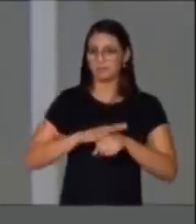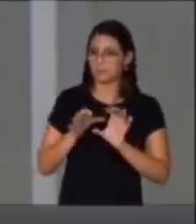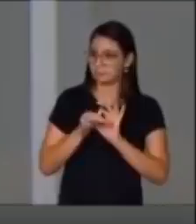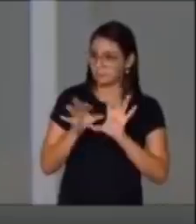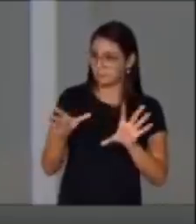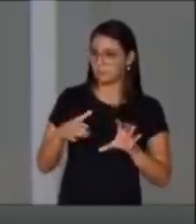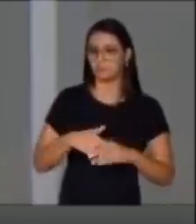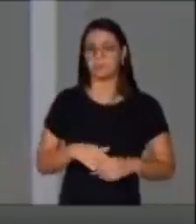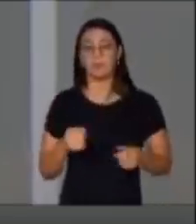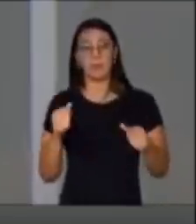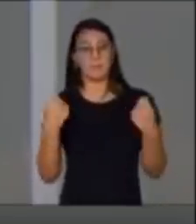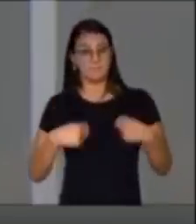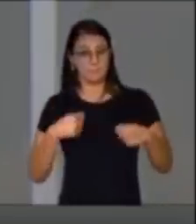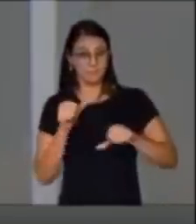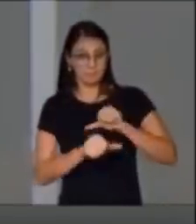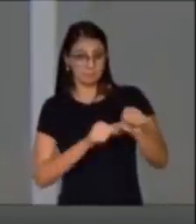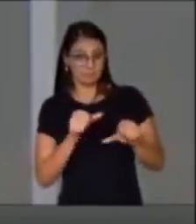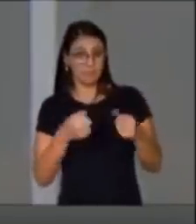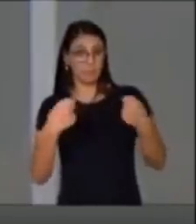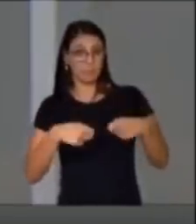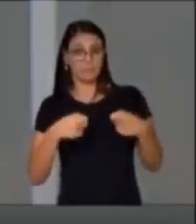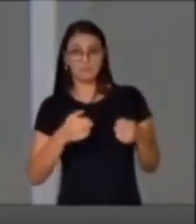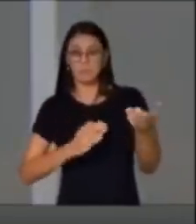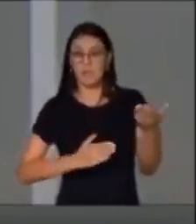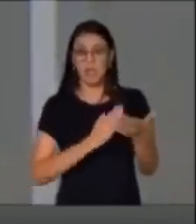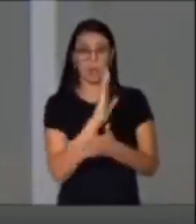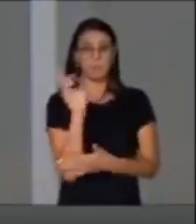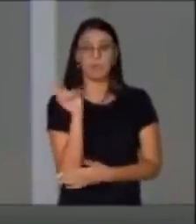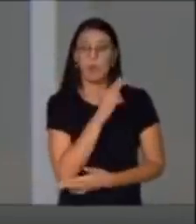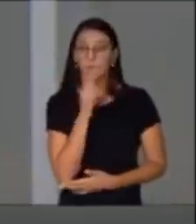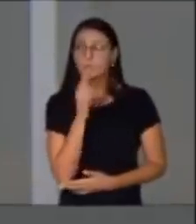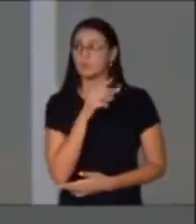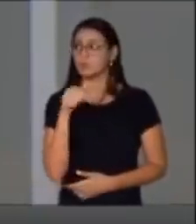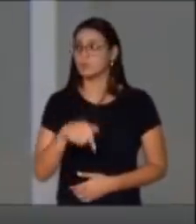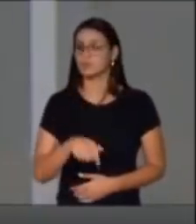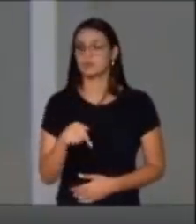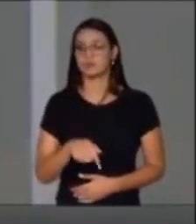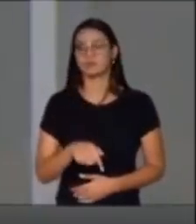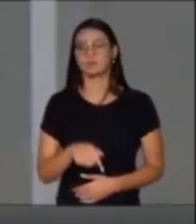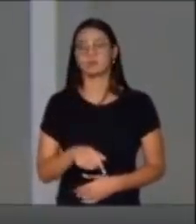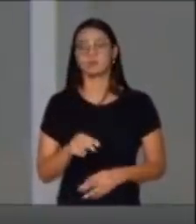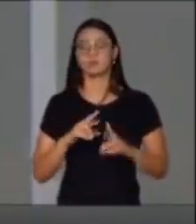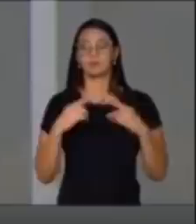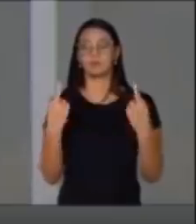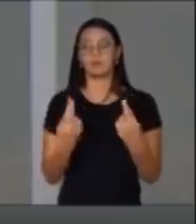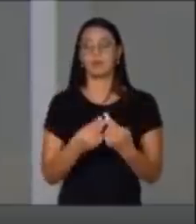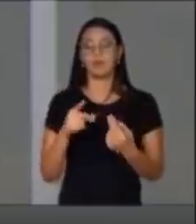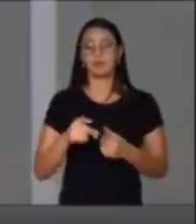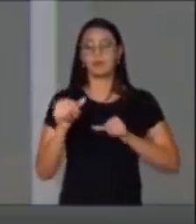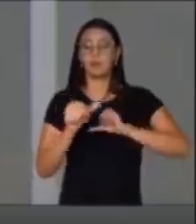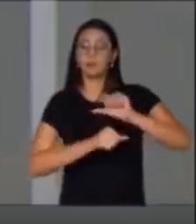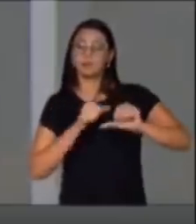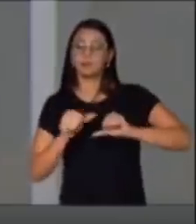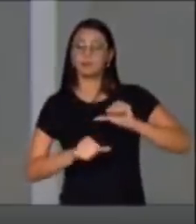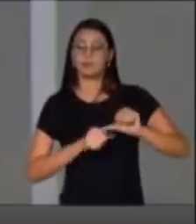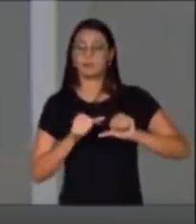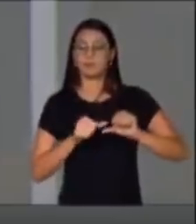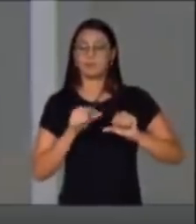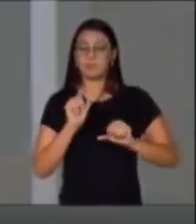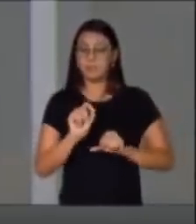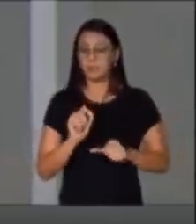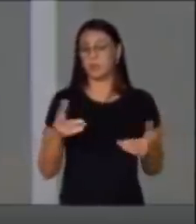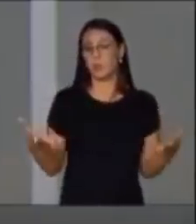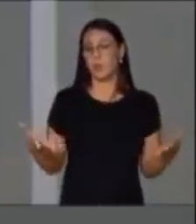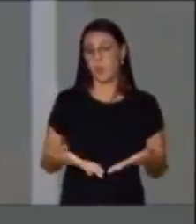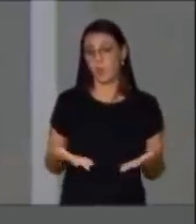reforma previdenciária e a necessidade que a gente tem de aprovar urgentemente aqui nessa casa e nesse plenário essa reforma, que é